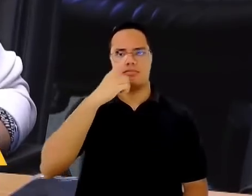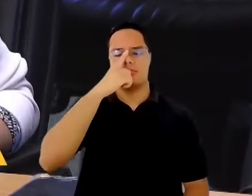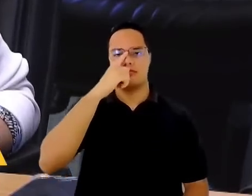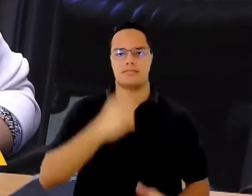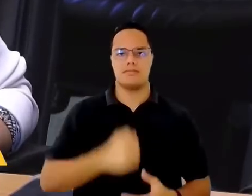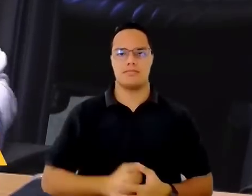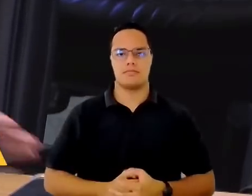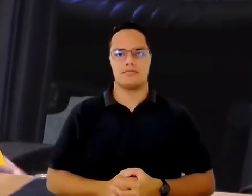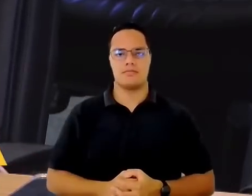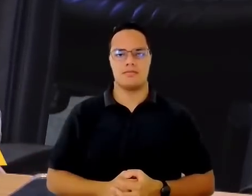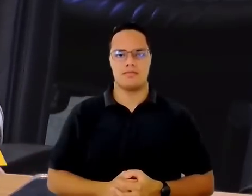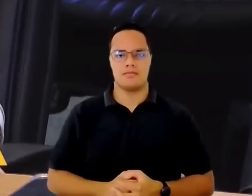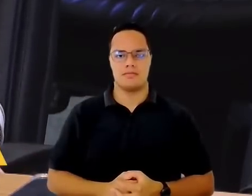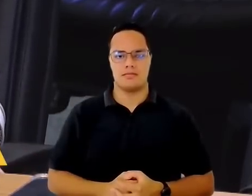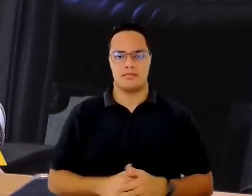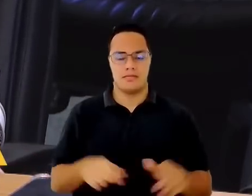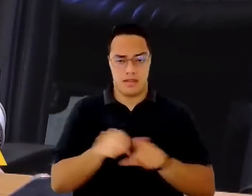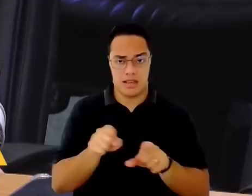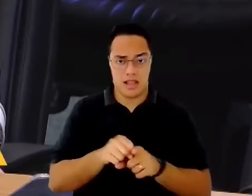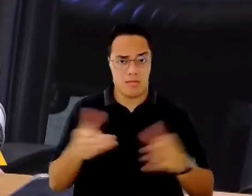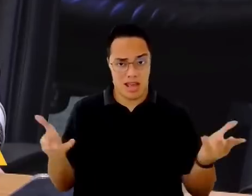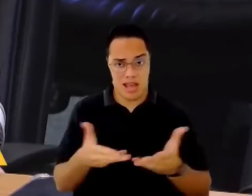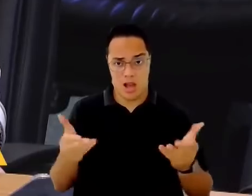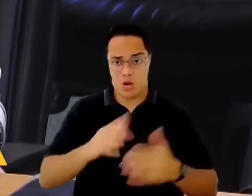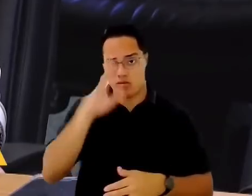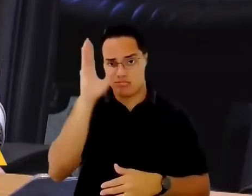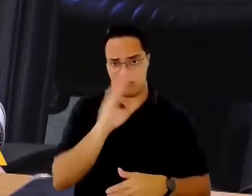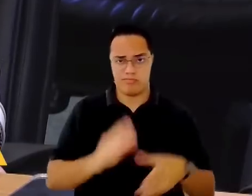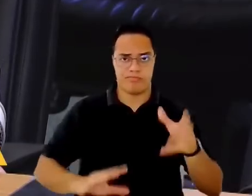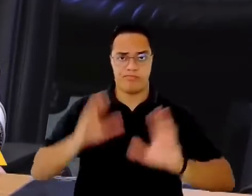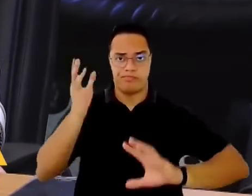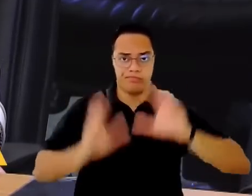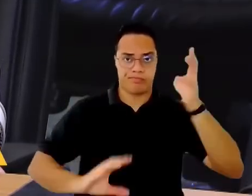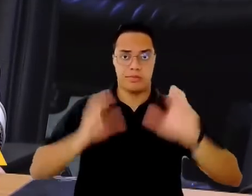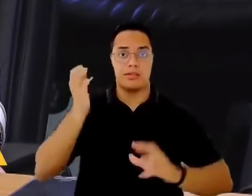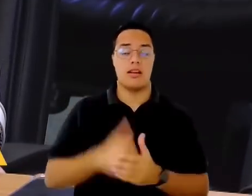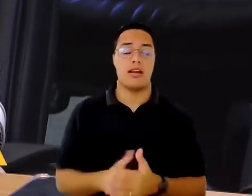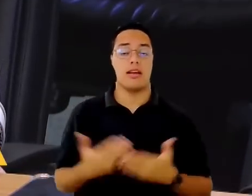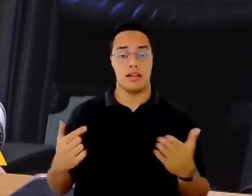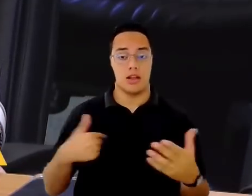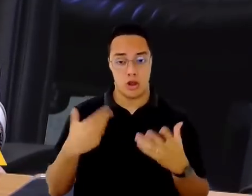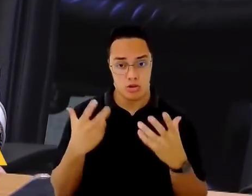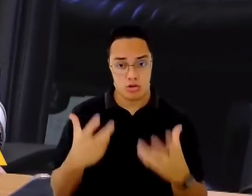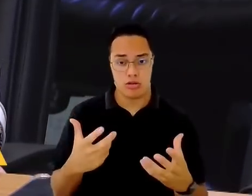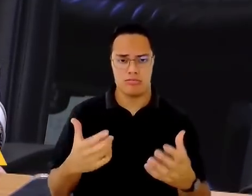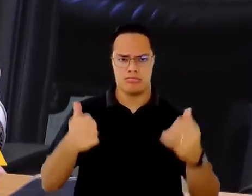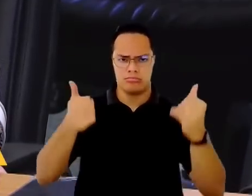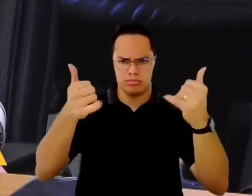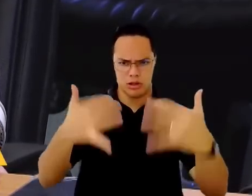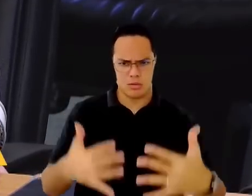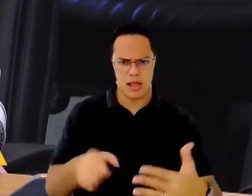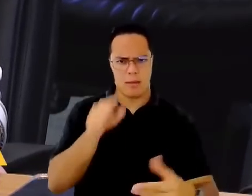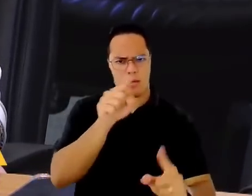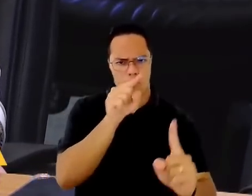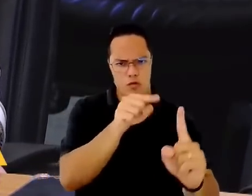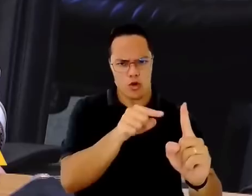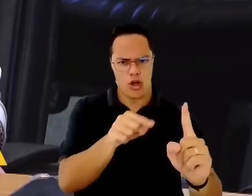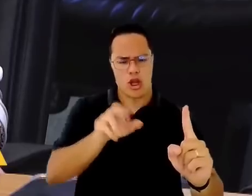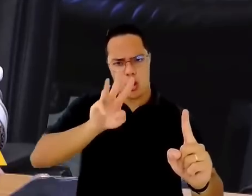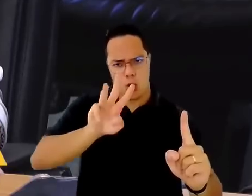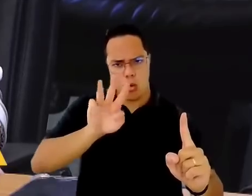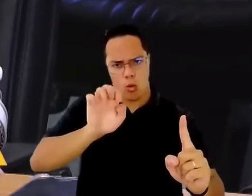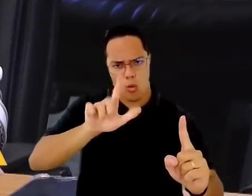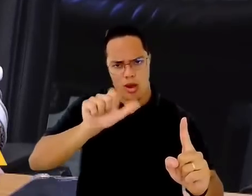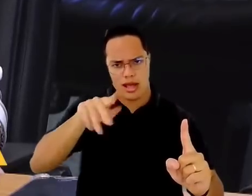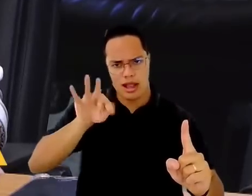e a situação que está acontecendo no nosso Brasil então eu quero assim dizer para o senhor ué seu Wellington que da mesma